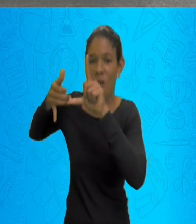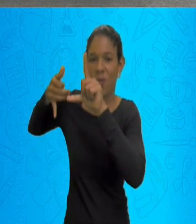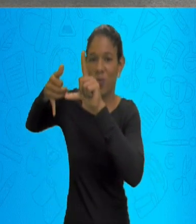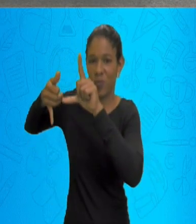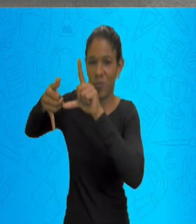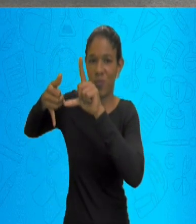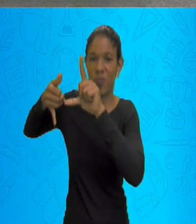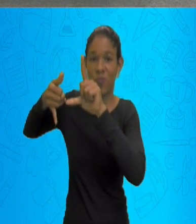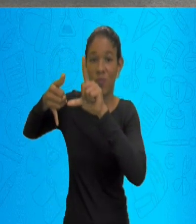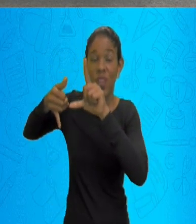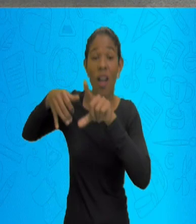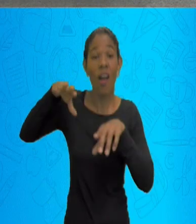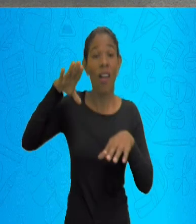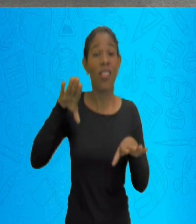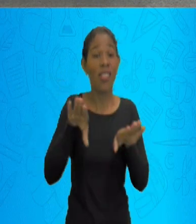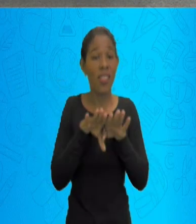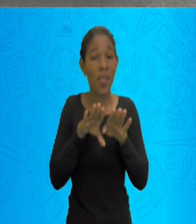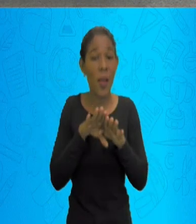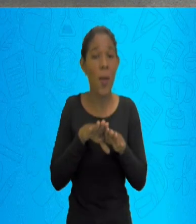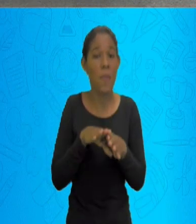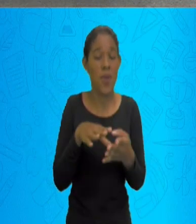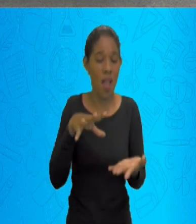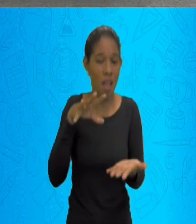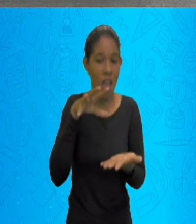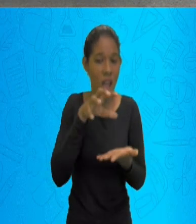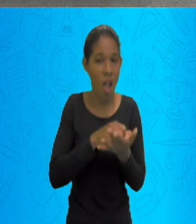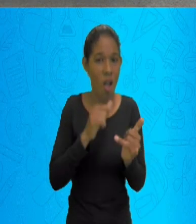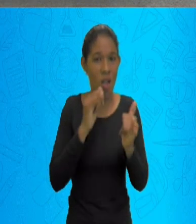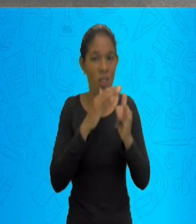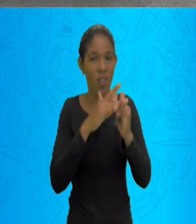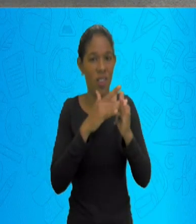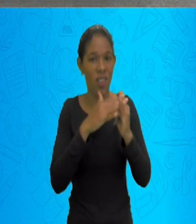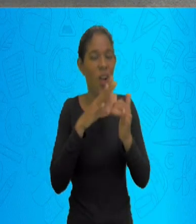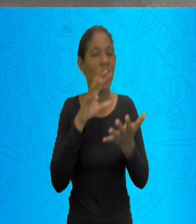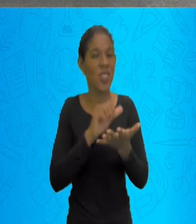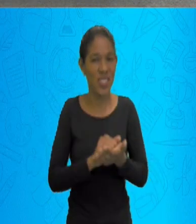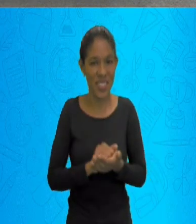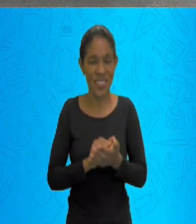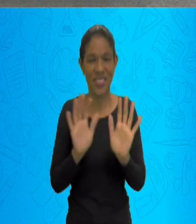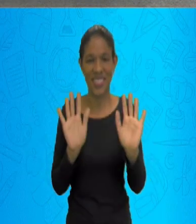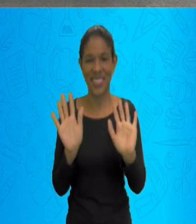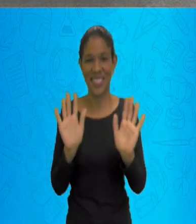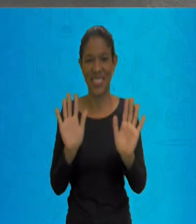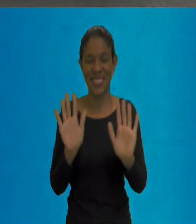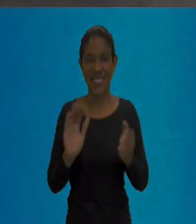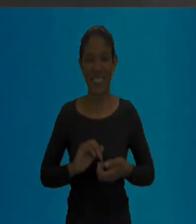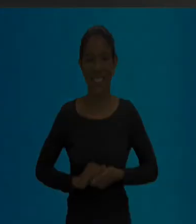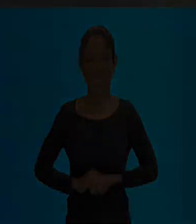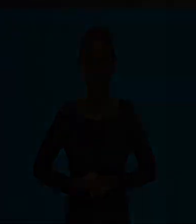canto da tela e se inscrever em nosso canal do YouTube SMED-GV. Até mais!